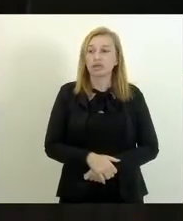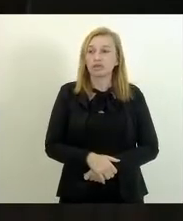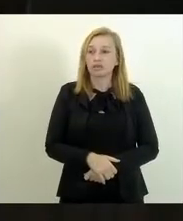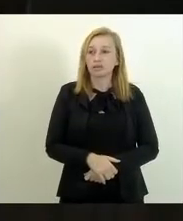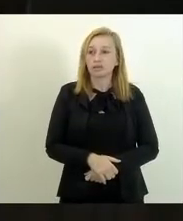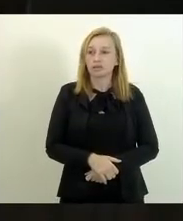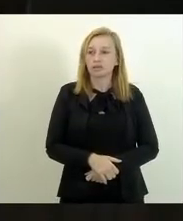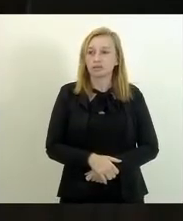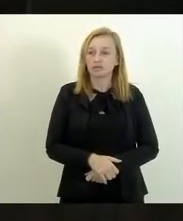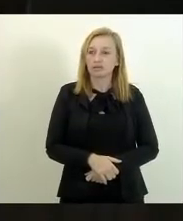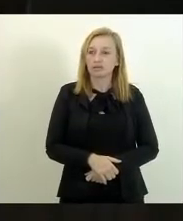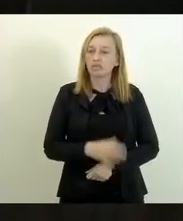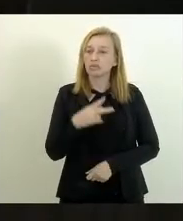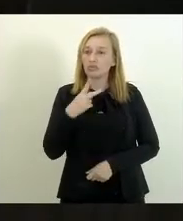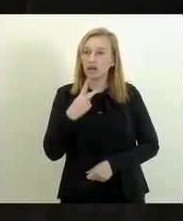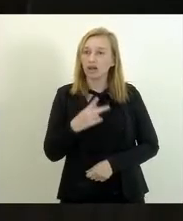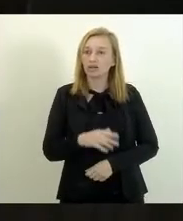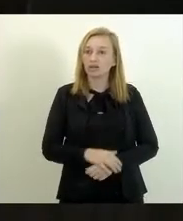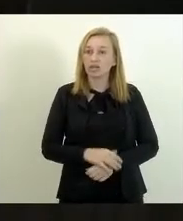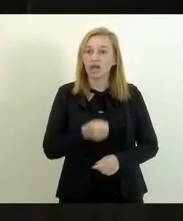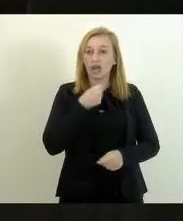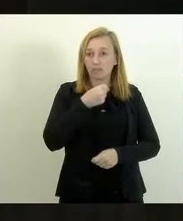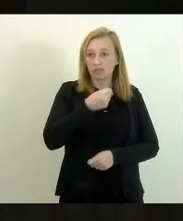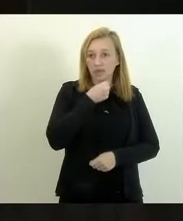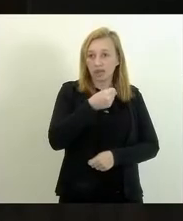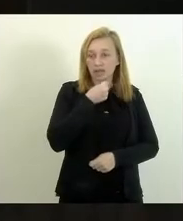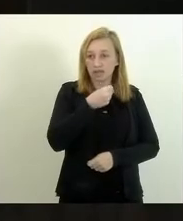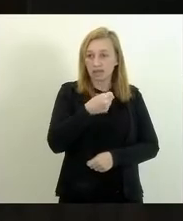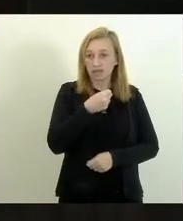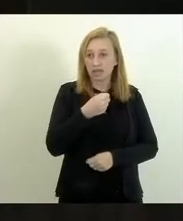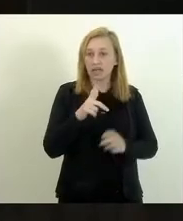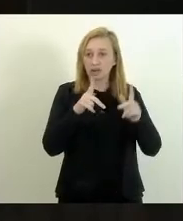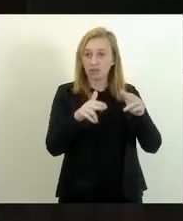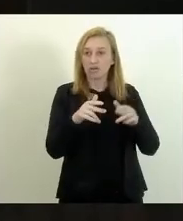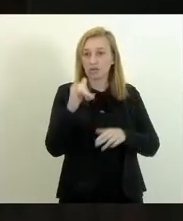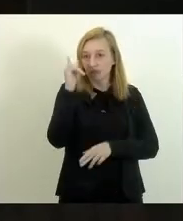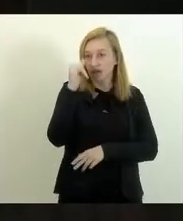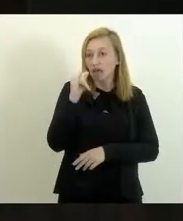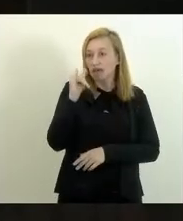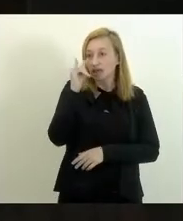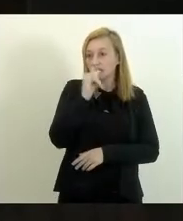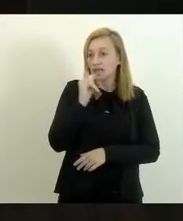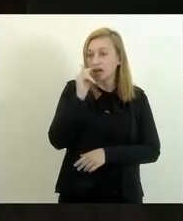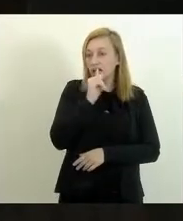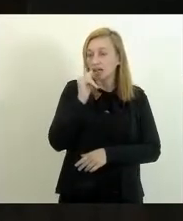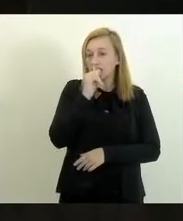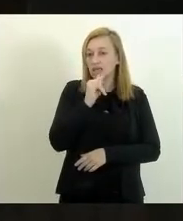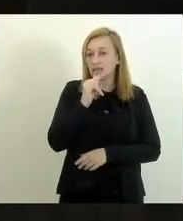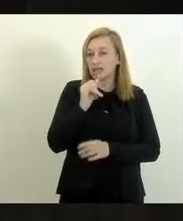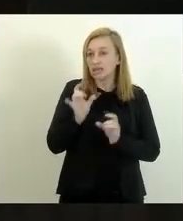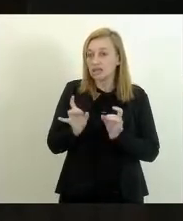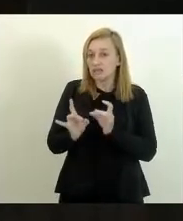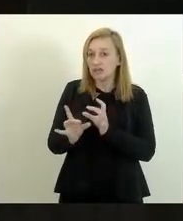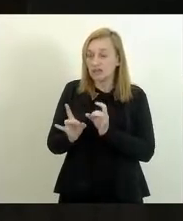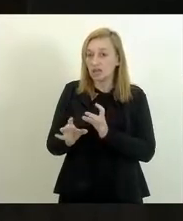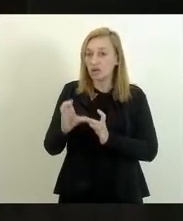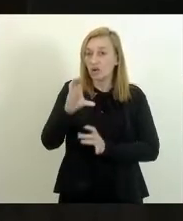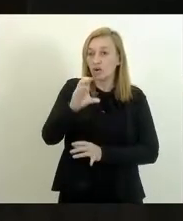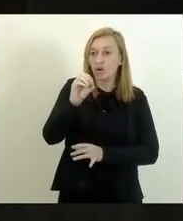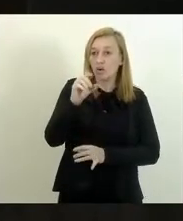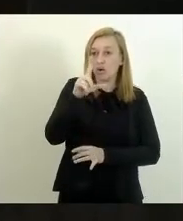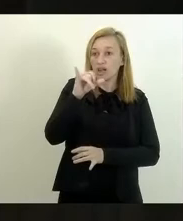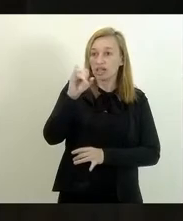muito se disse na imprensa, como se fosse, se a Itália resolvesse vender o Coliseu. Outros deram o